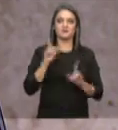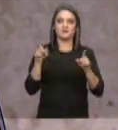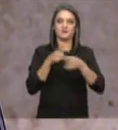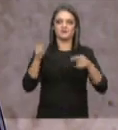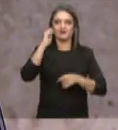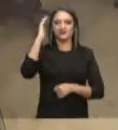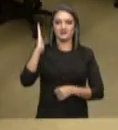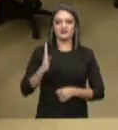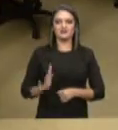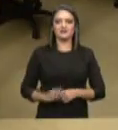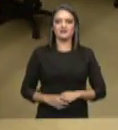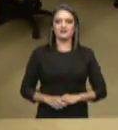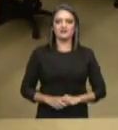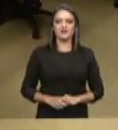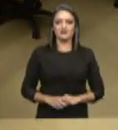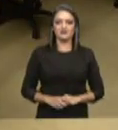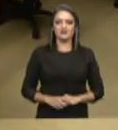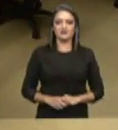hino nacional